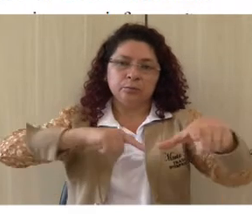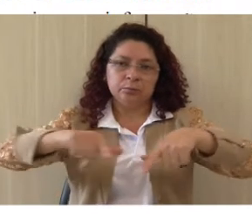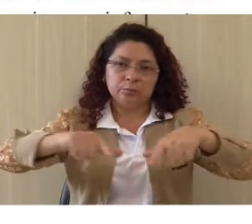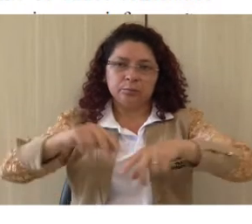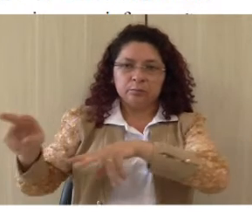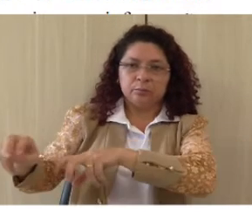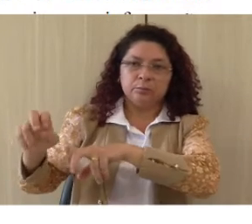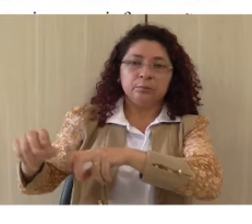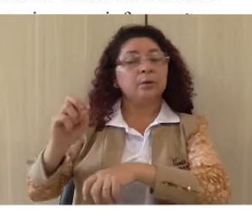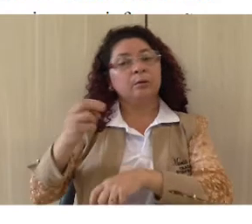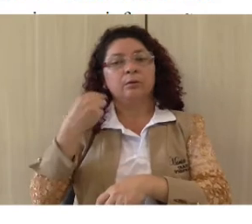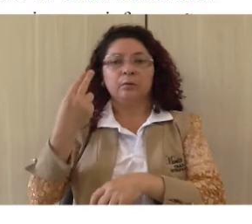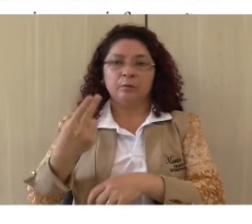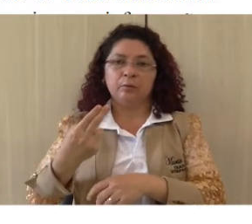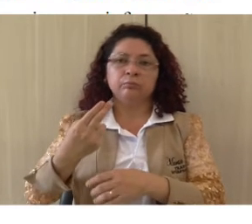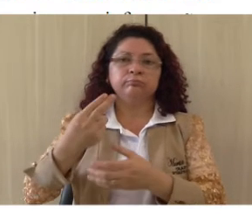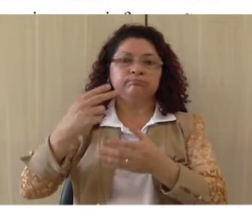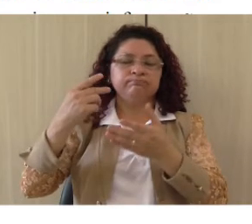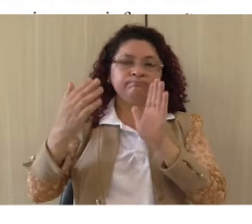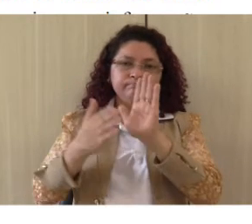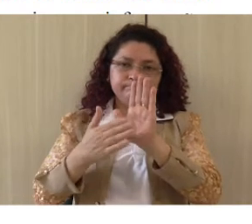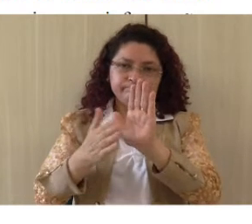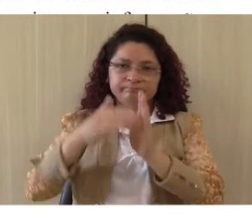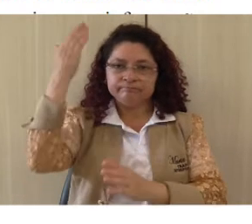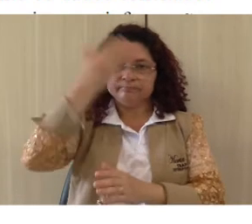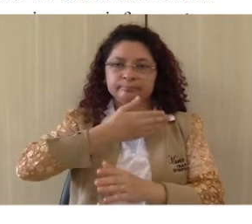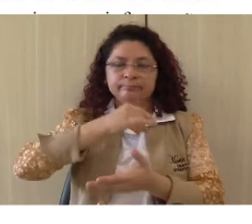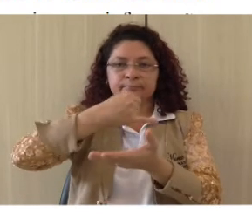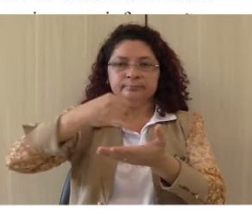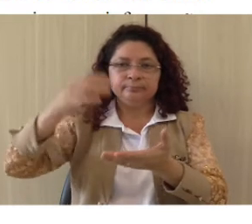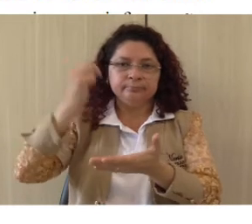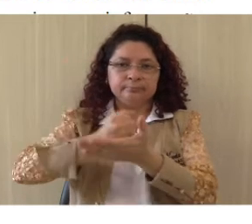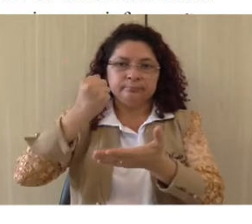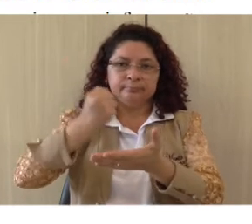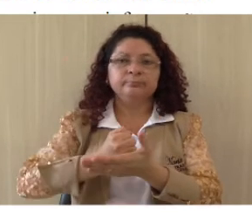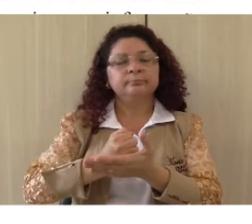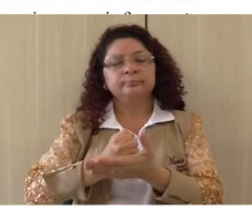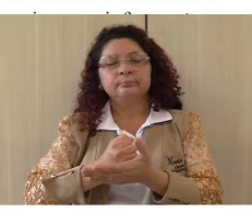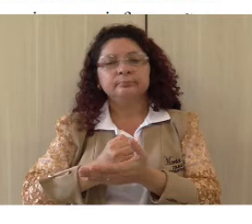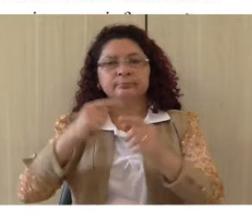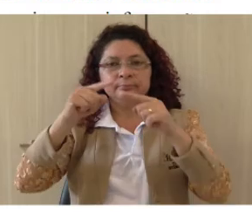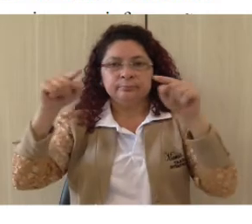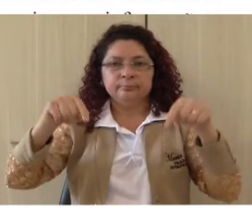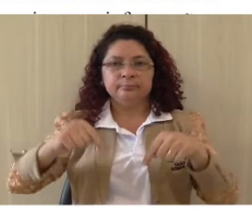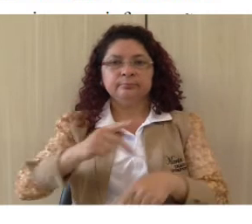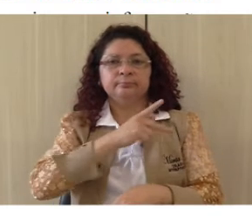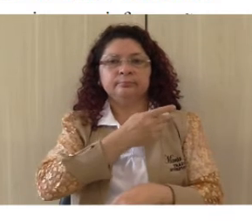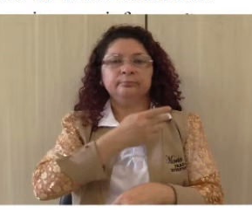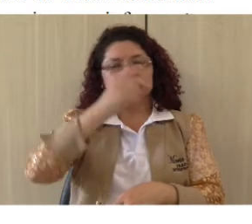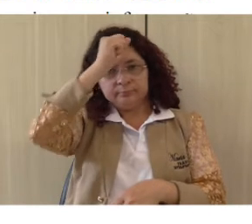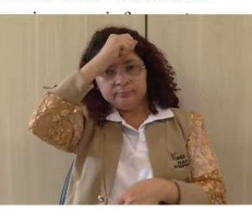Rurais ou ainda declaração do agente comunitário assinada e carimbada em papel timbrado pela Prefeitura.